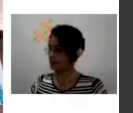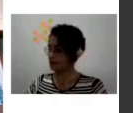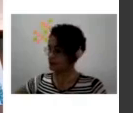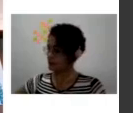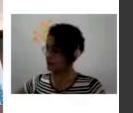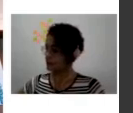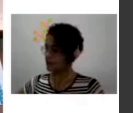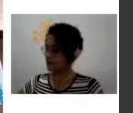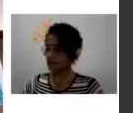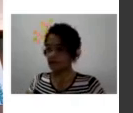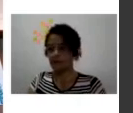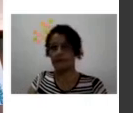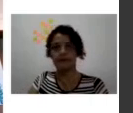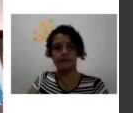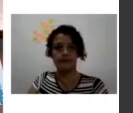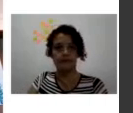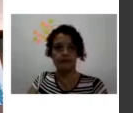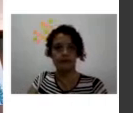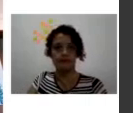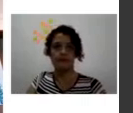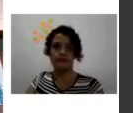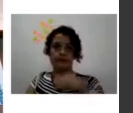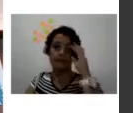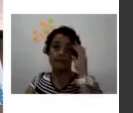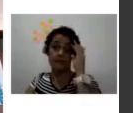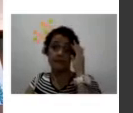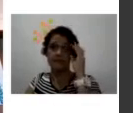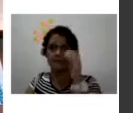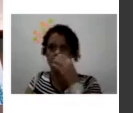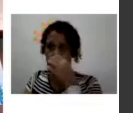algumas questões técnicas que estão acontecendo, né, mas infelizmente isso